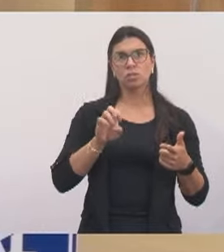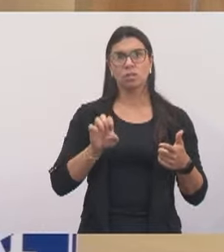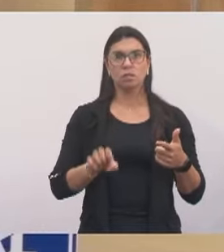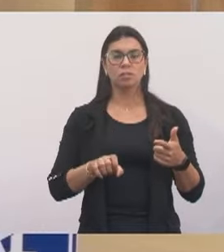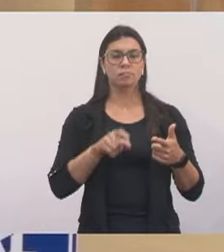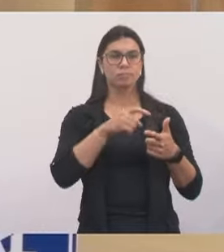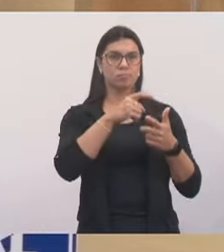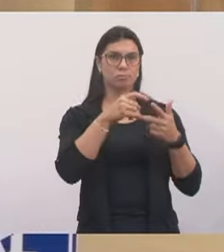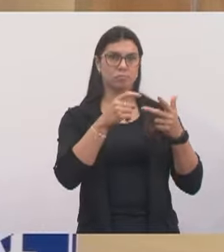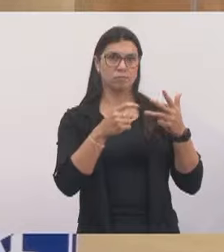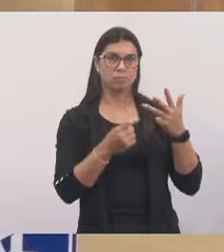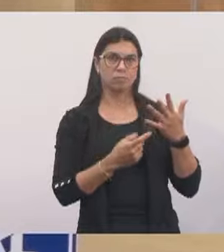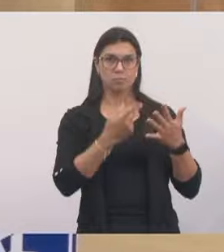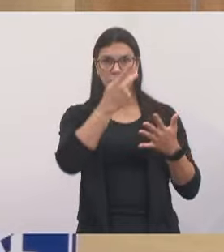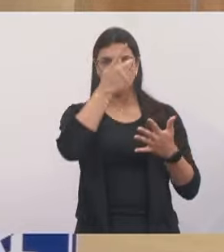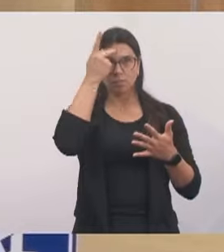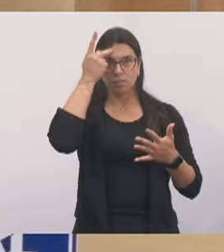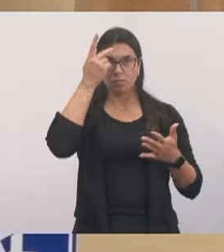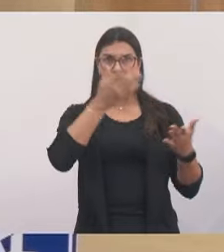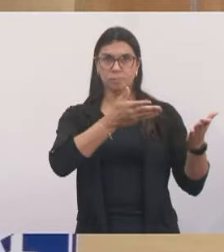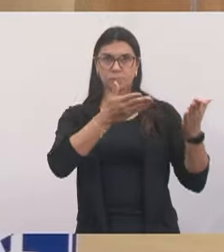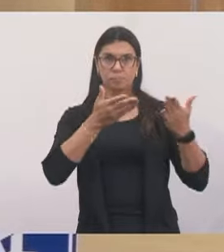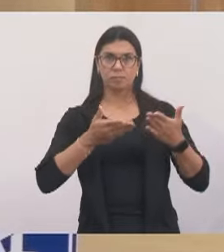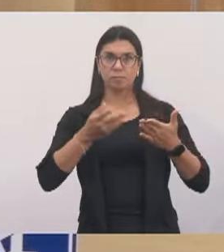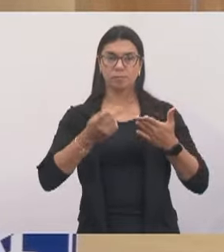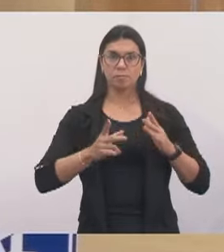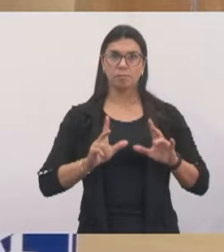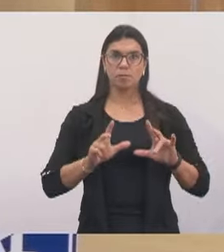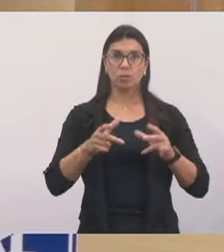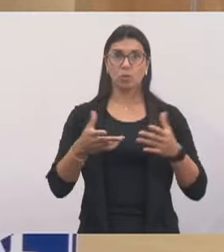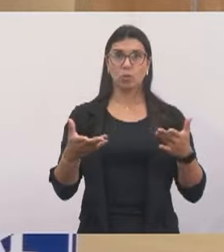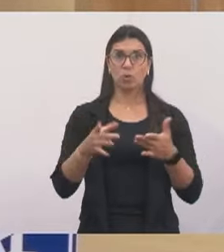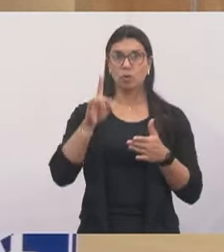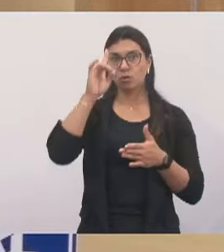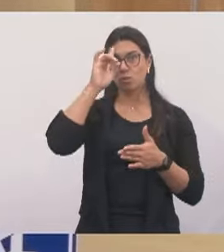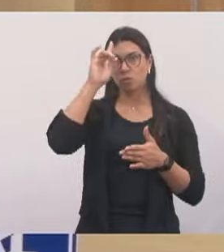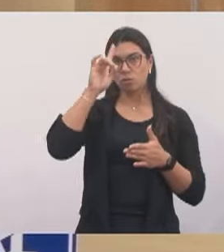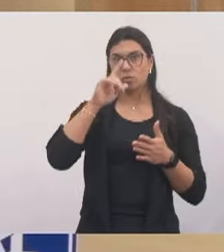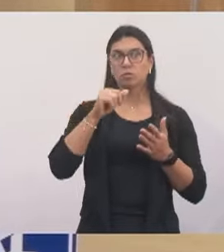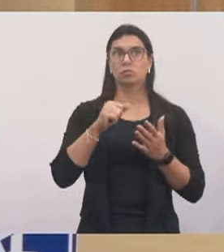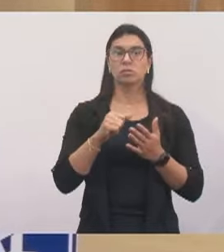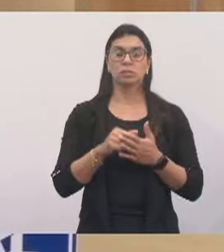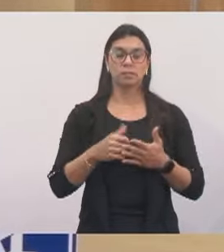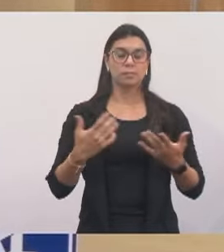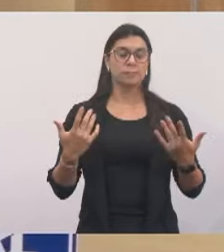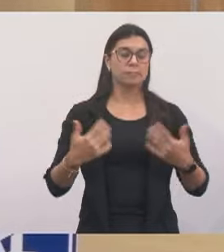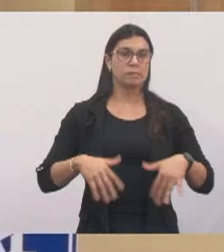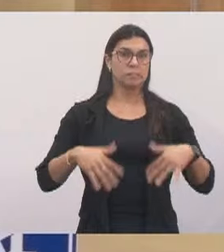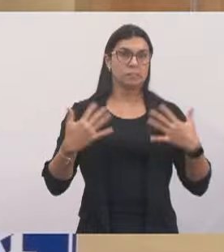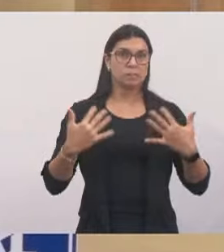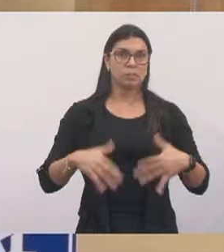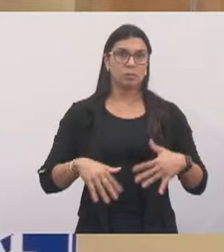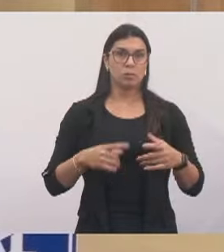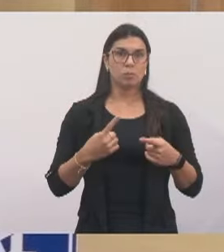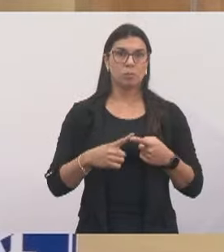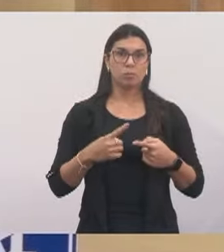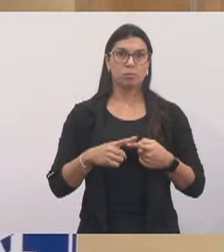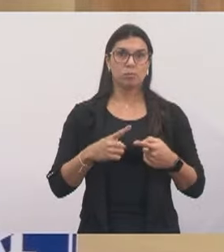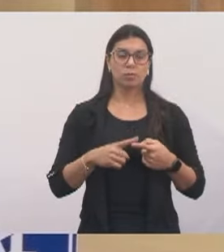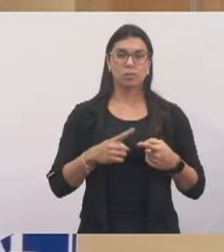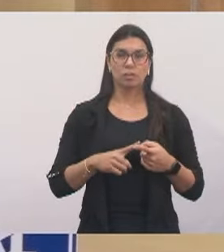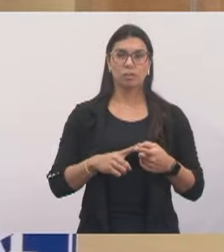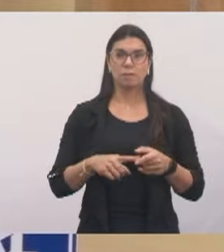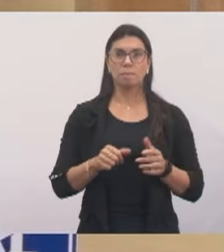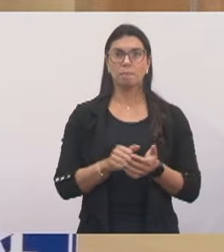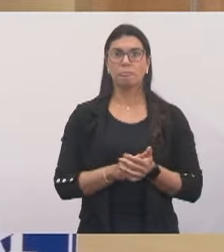entidades. E hoje foi um dia, para quem acompanhou a sessão, um dia muito intenso, e que a pauta principal